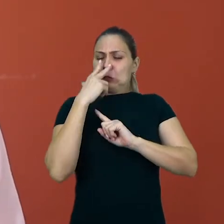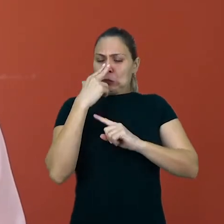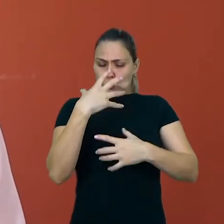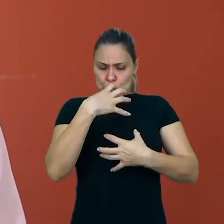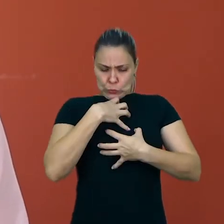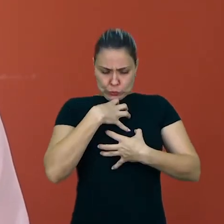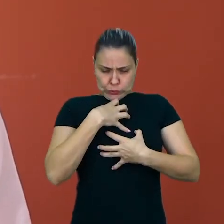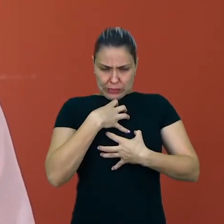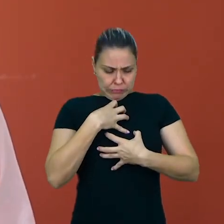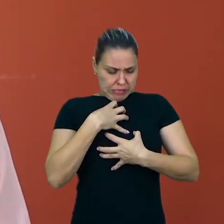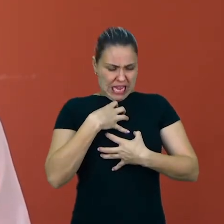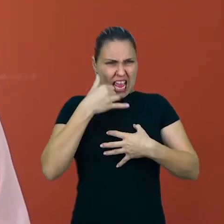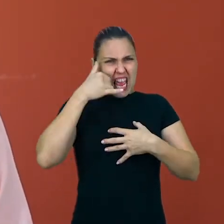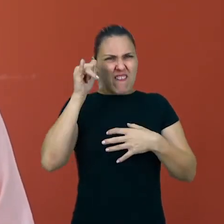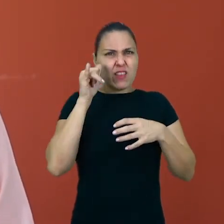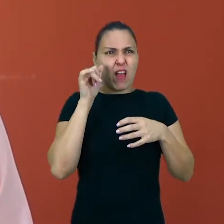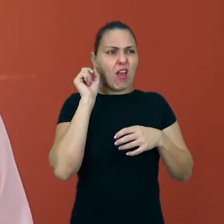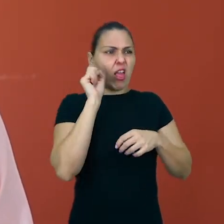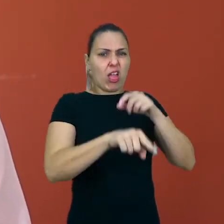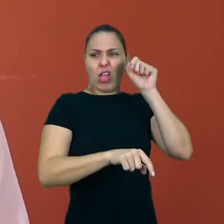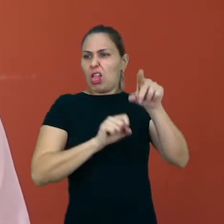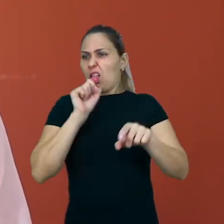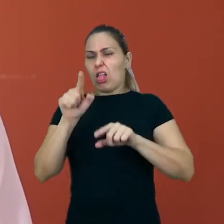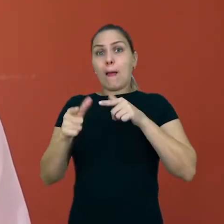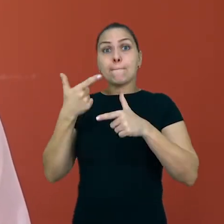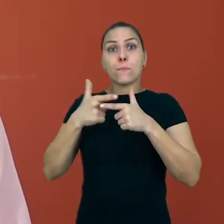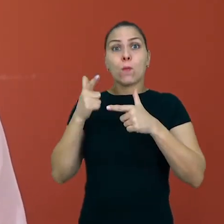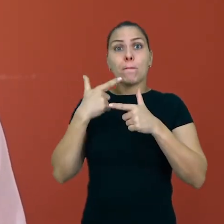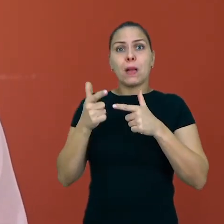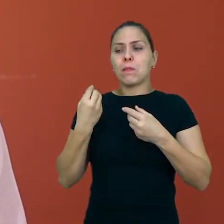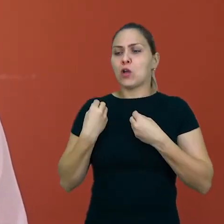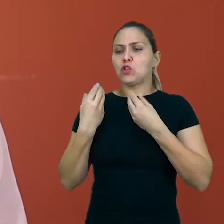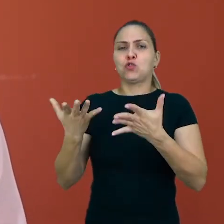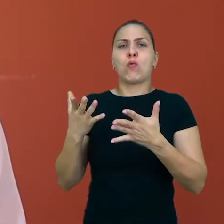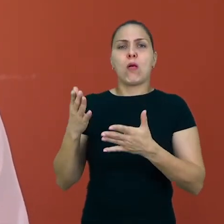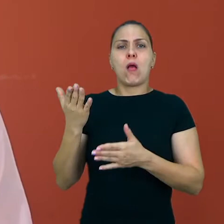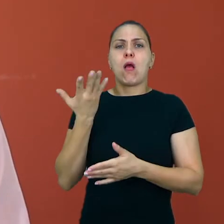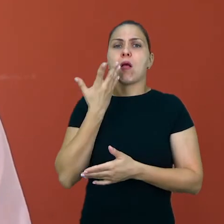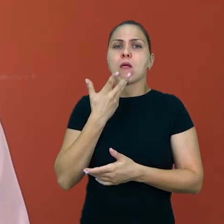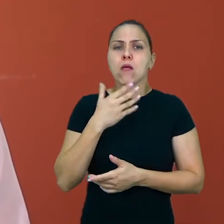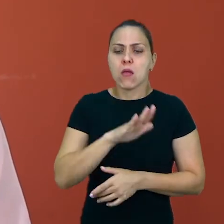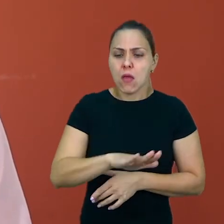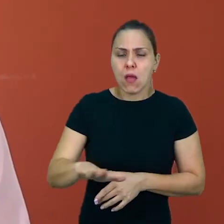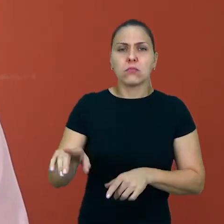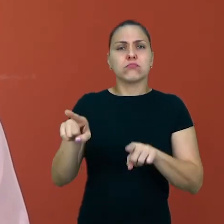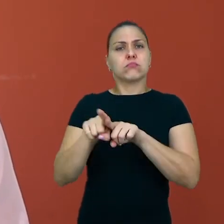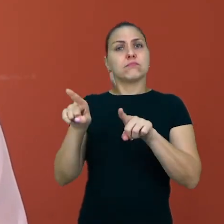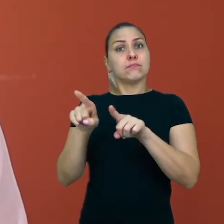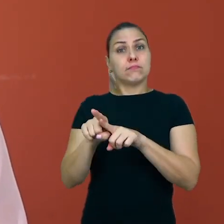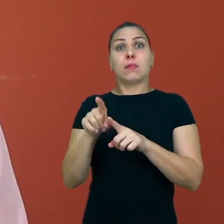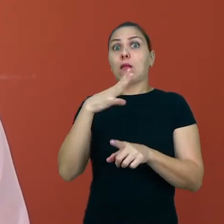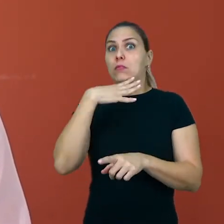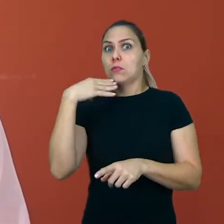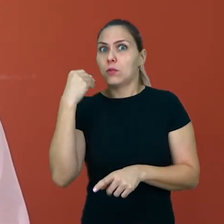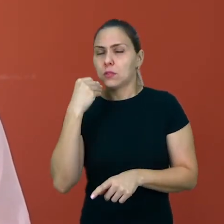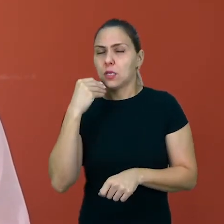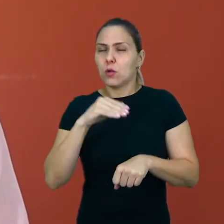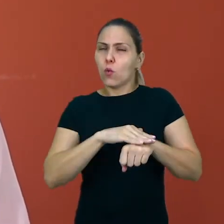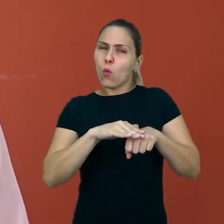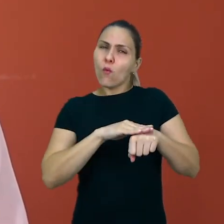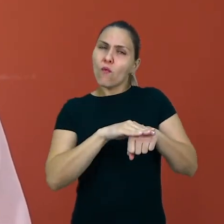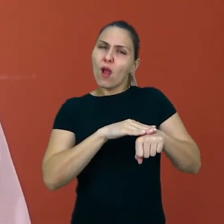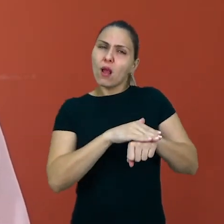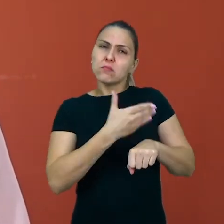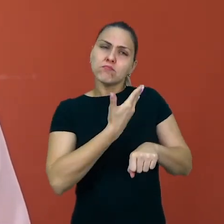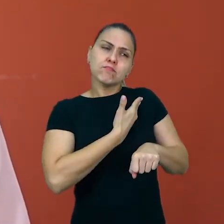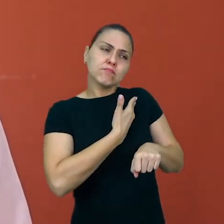te afetam, para não descontar eventuais problemas e frustrações nas crianças e adolescentes. Converse